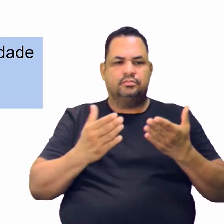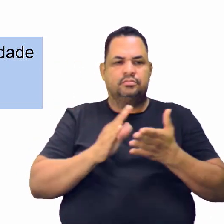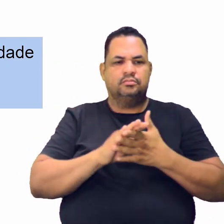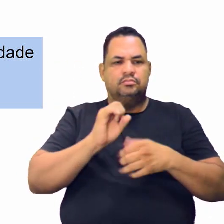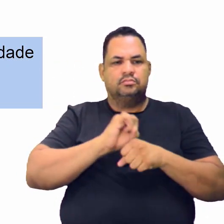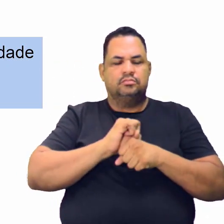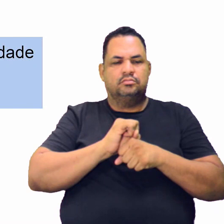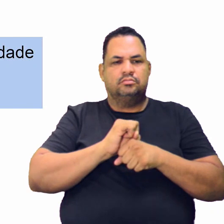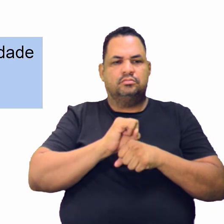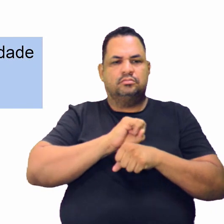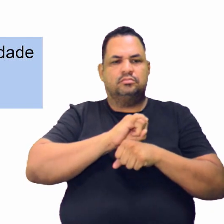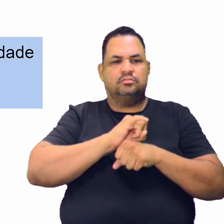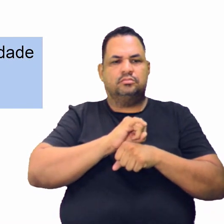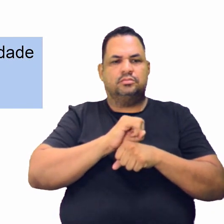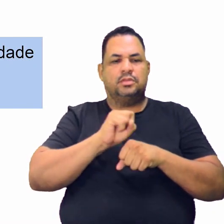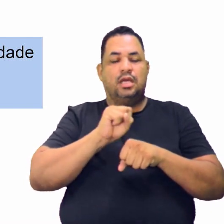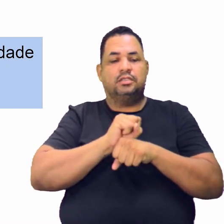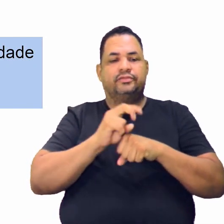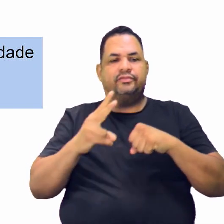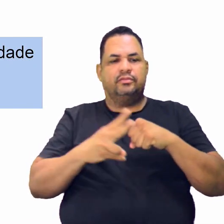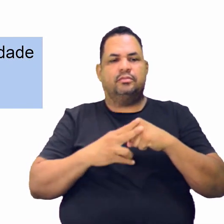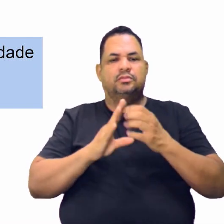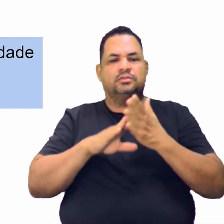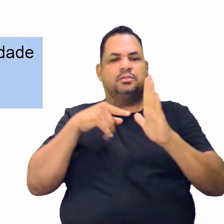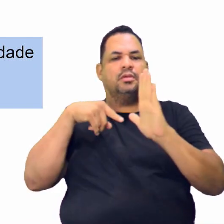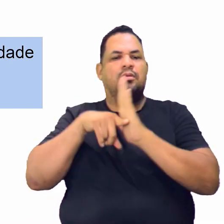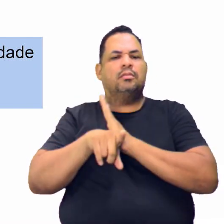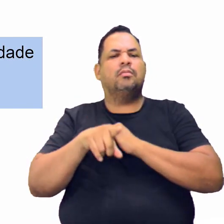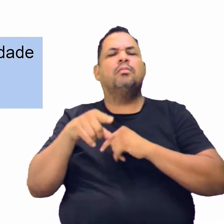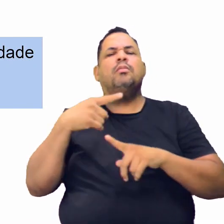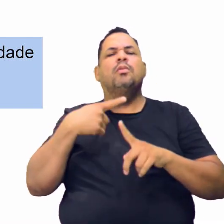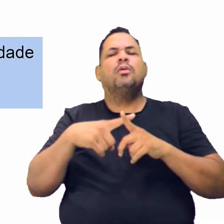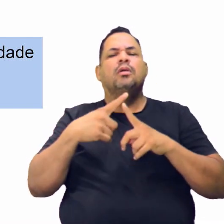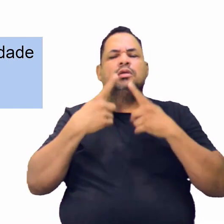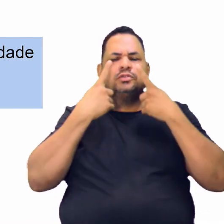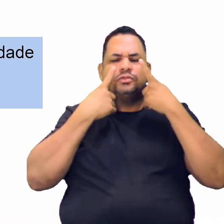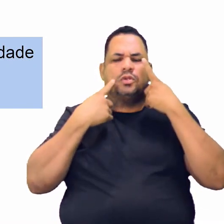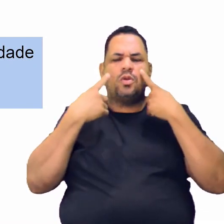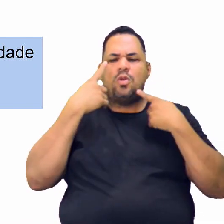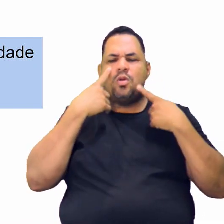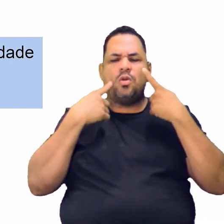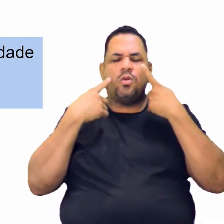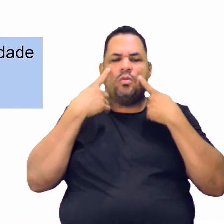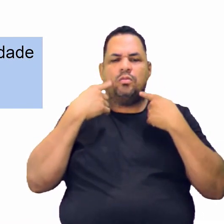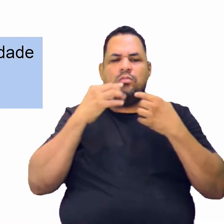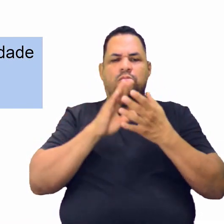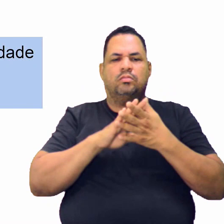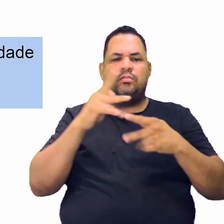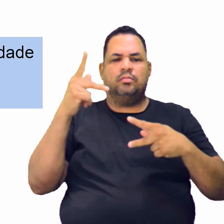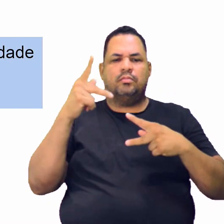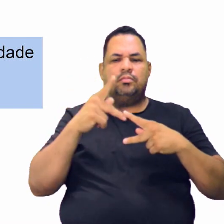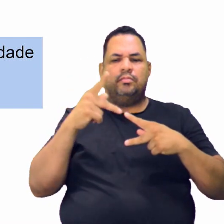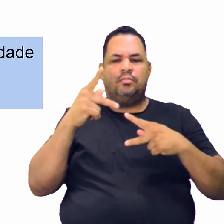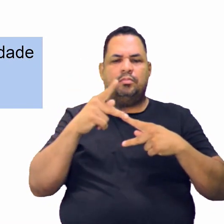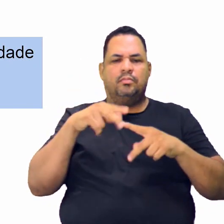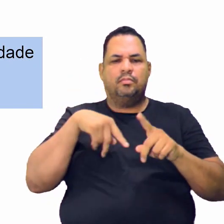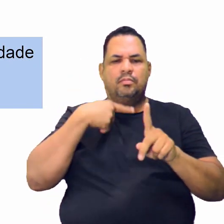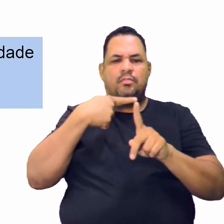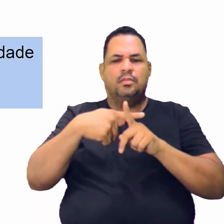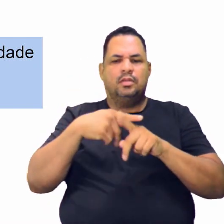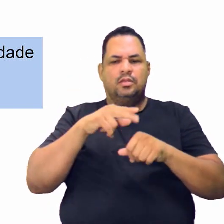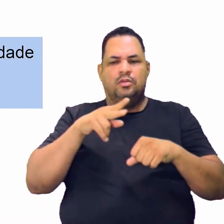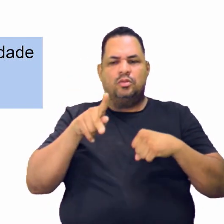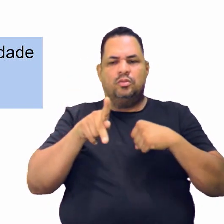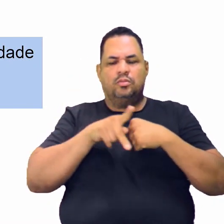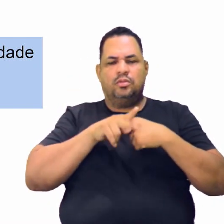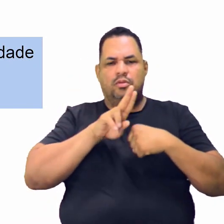O advérbio, ele pode ser interrogativo. Por que ele chorou, ó? Lembra lá? Preposição, né? Mais o pronome aqui,